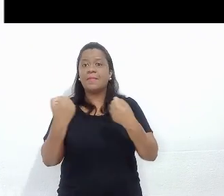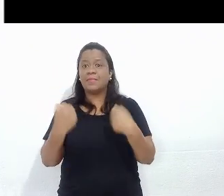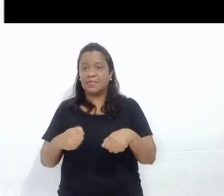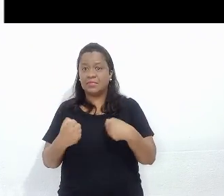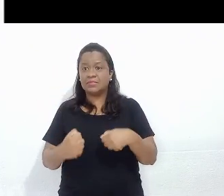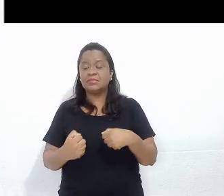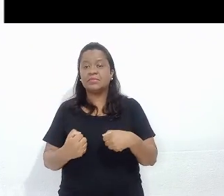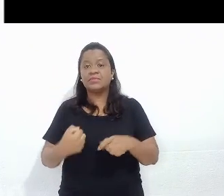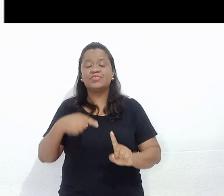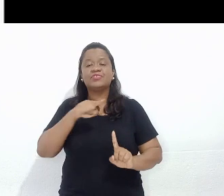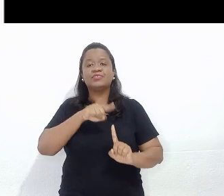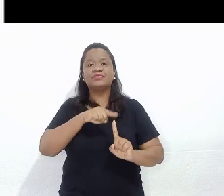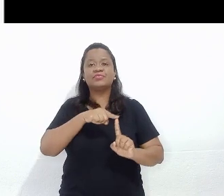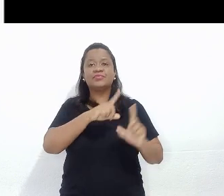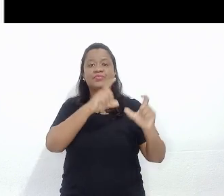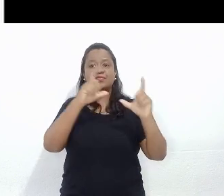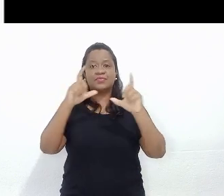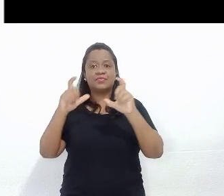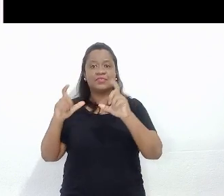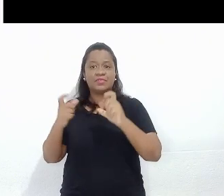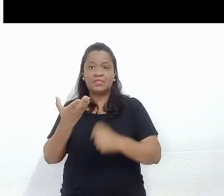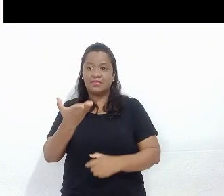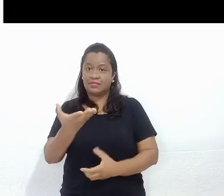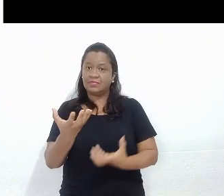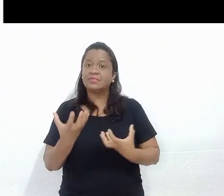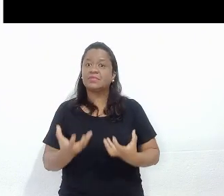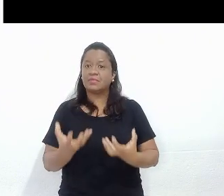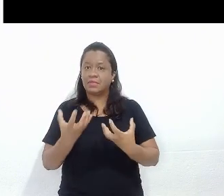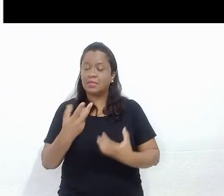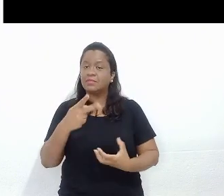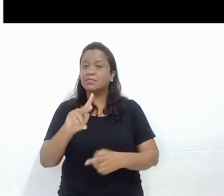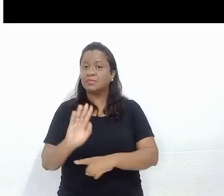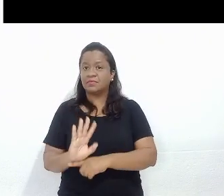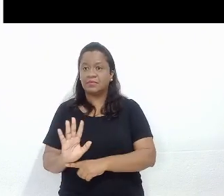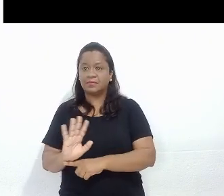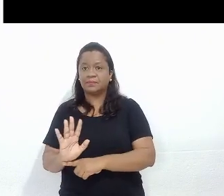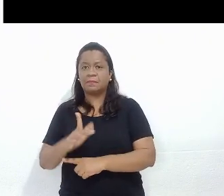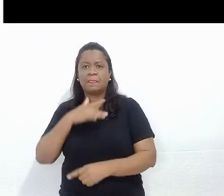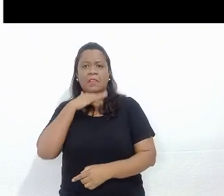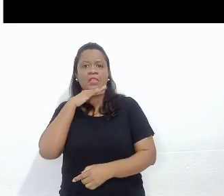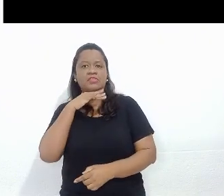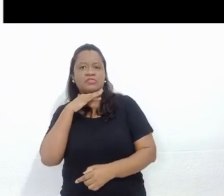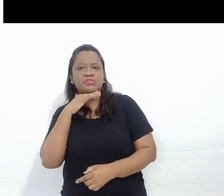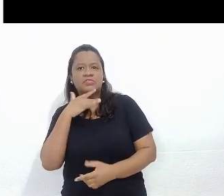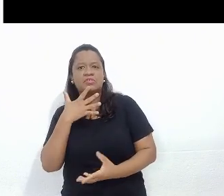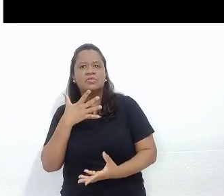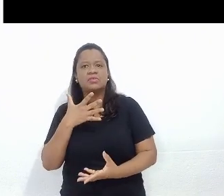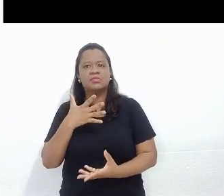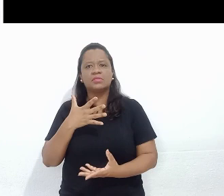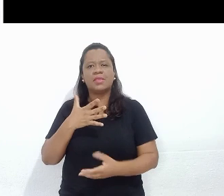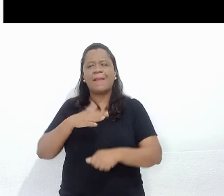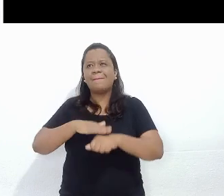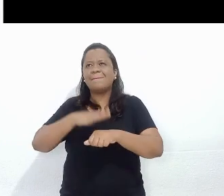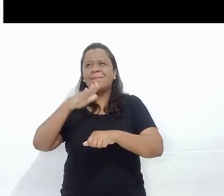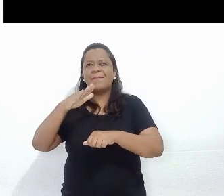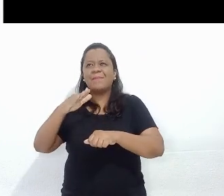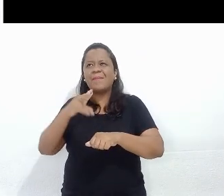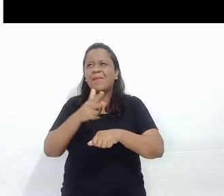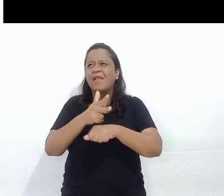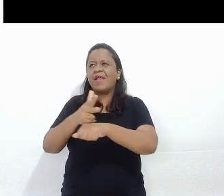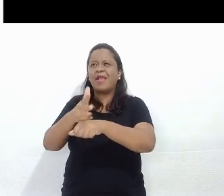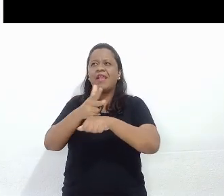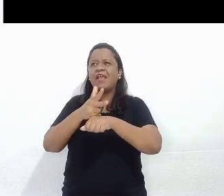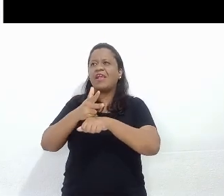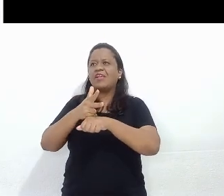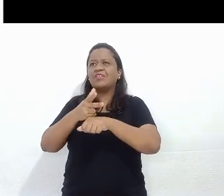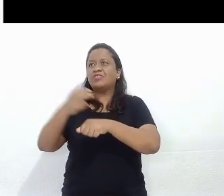de fotografia que você quer para o seu filme. Tá? Não adianta você pegar a câmera mais luminosa do momento, se